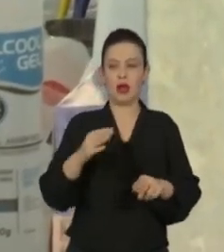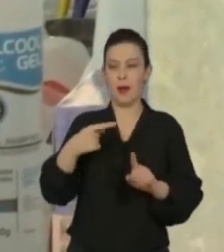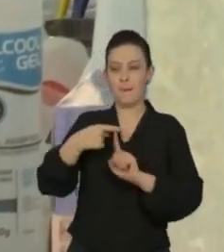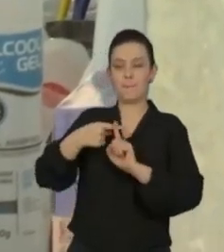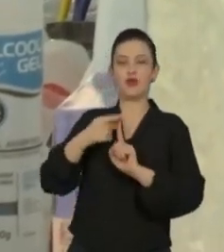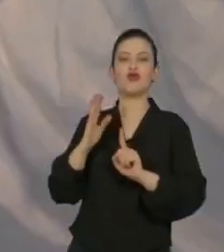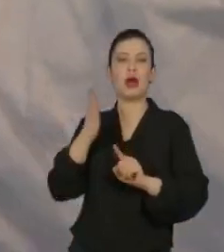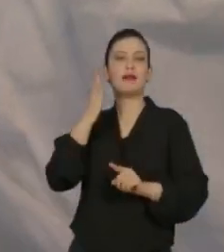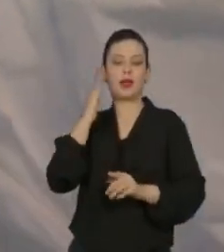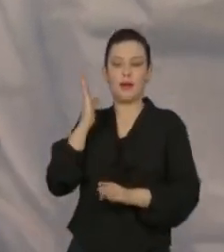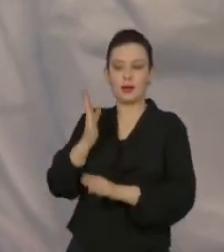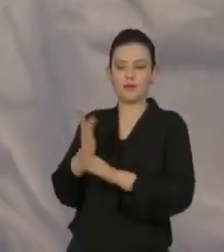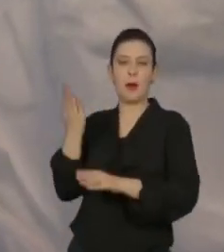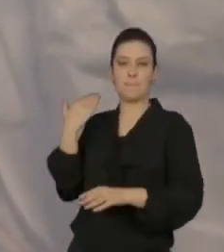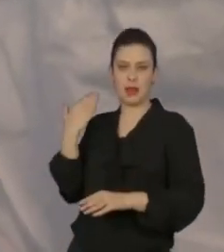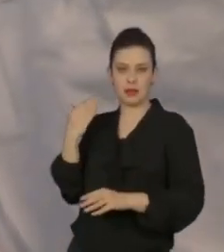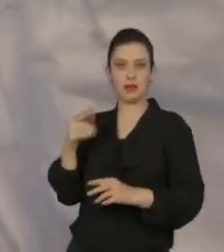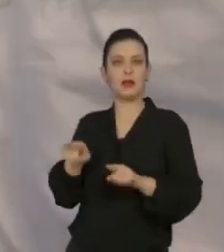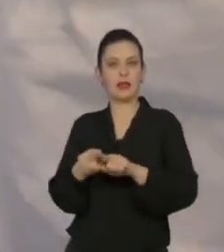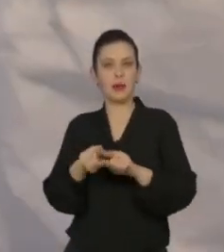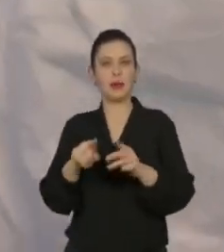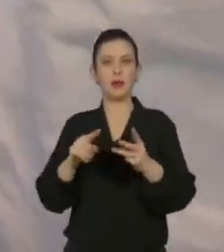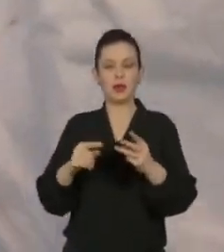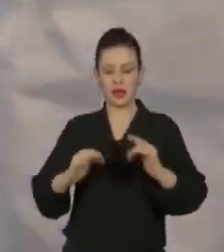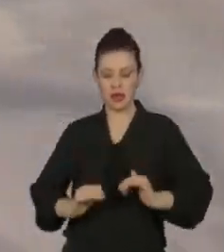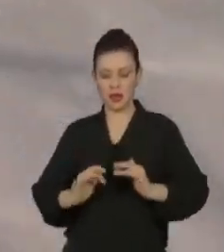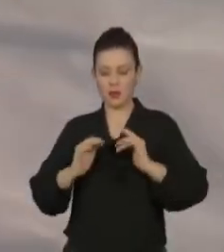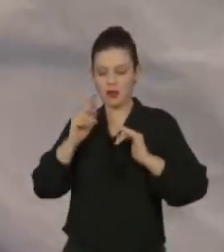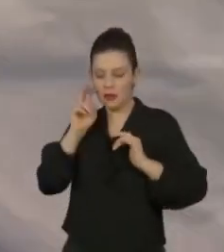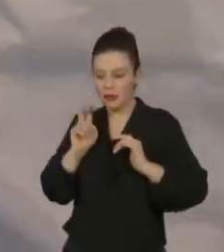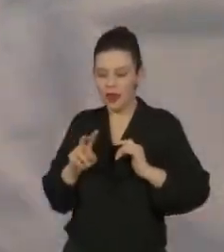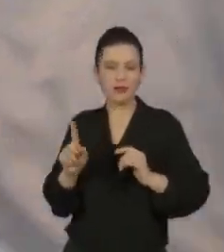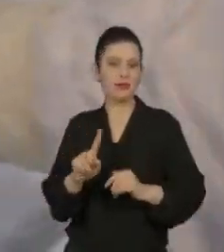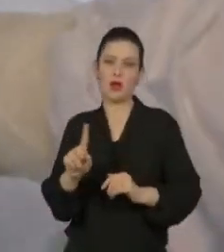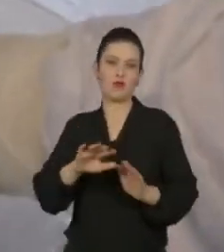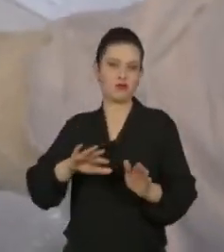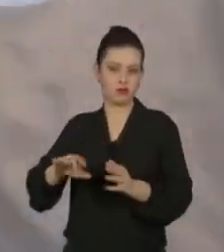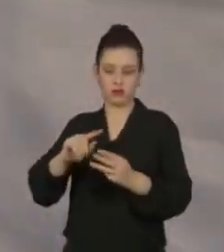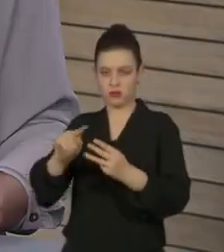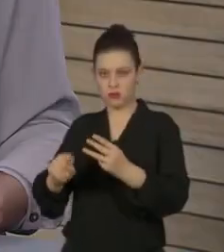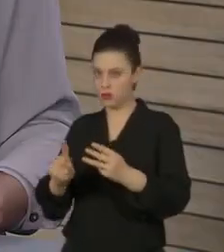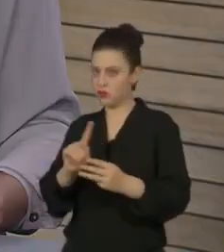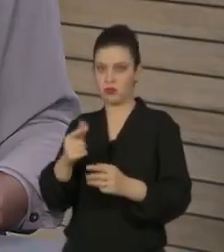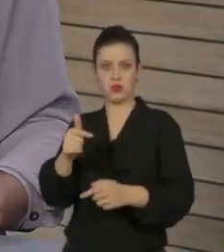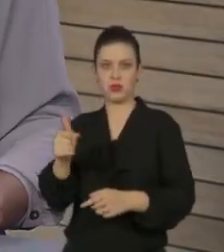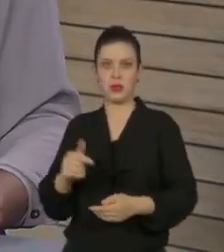resultado positivo anterior e verificação de imunidade para quem no futuro for vacinado.